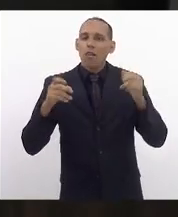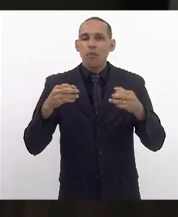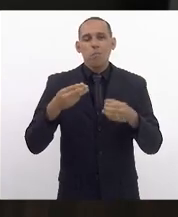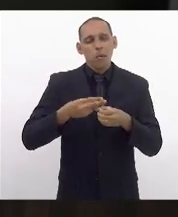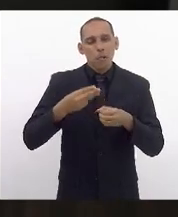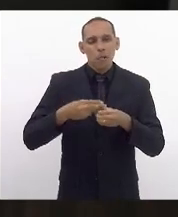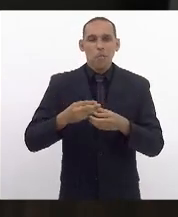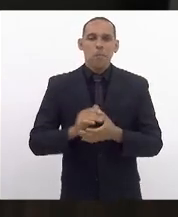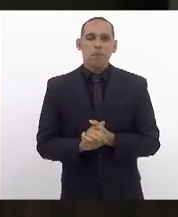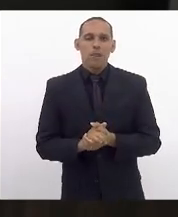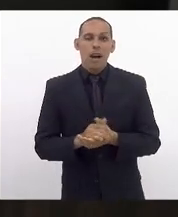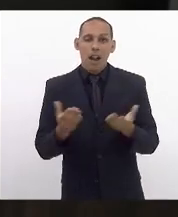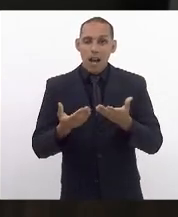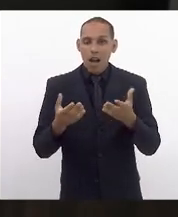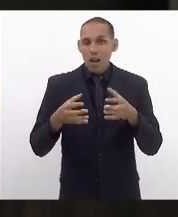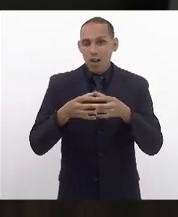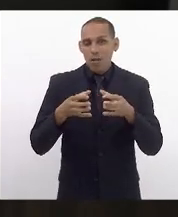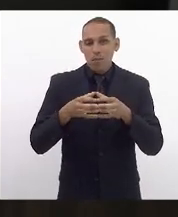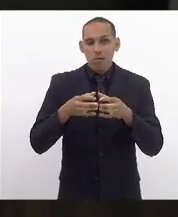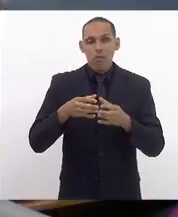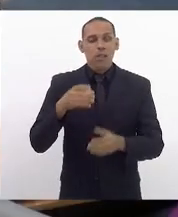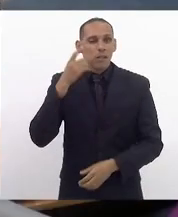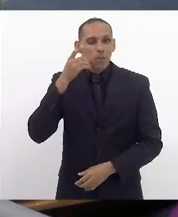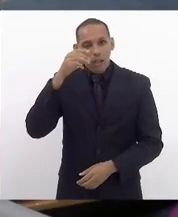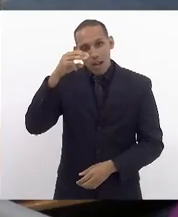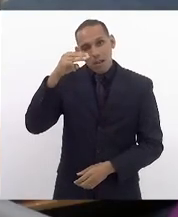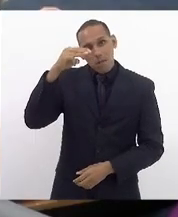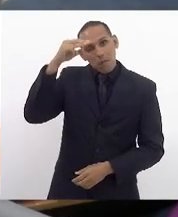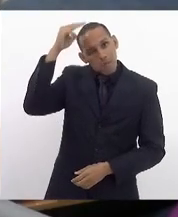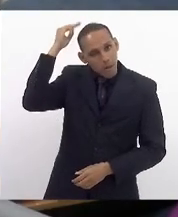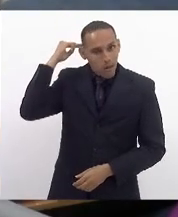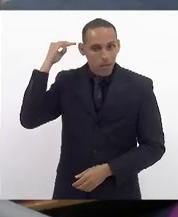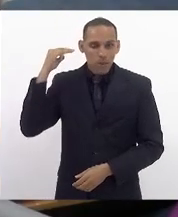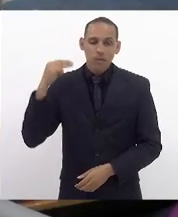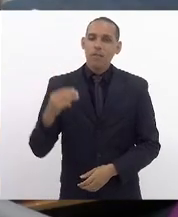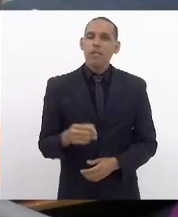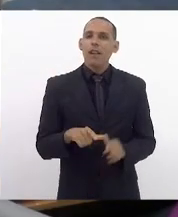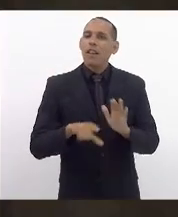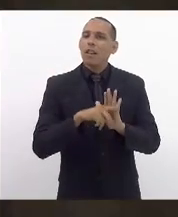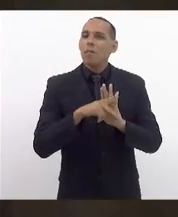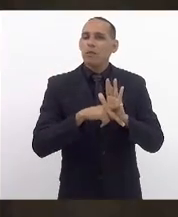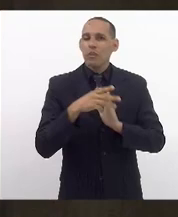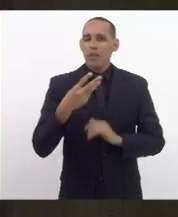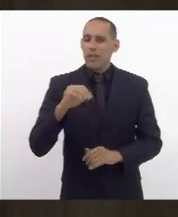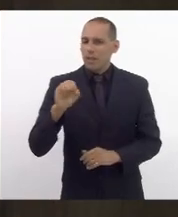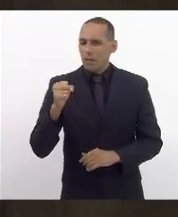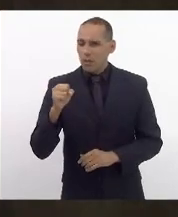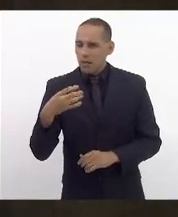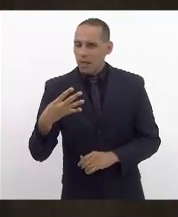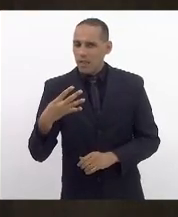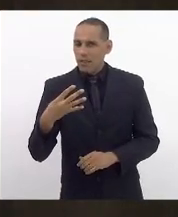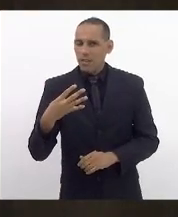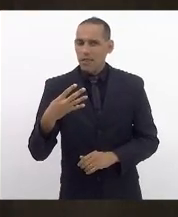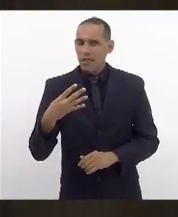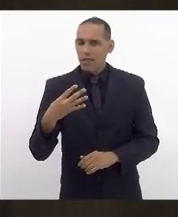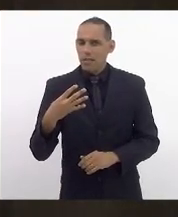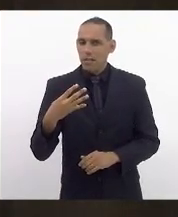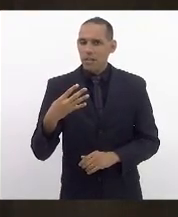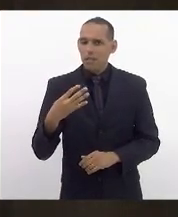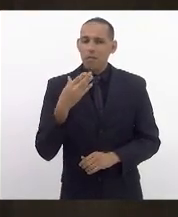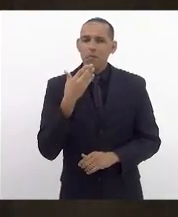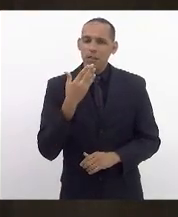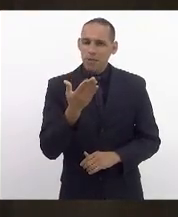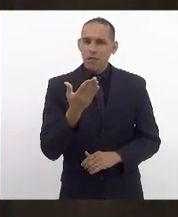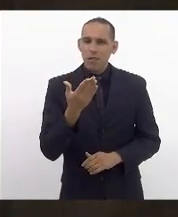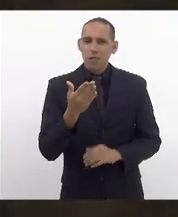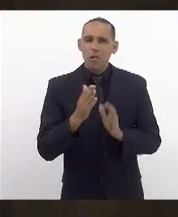pela Comissão de Constituição e Justiça, deputado Márcio Pacheco. Senhor presidente, o projeto de lei 4084. Pedi a Vossa Excelência